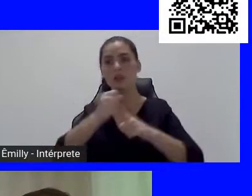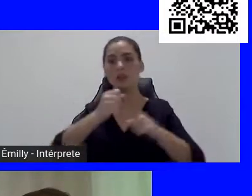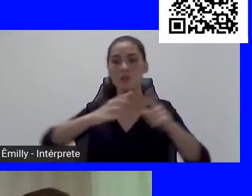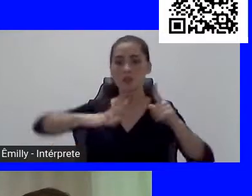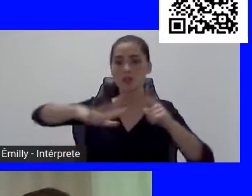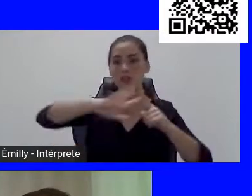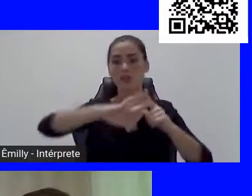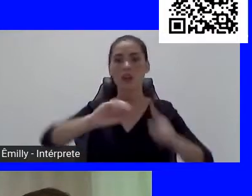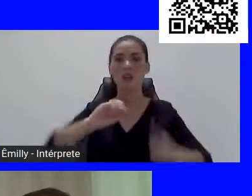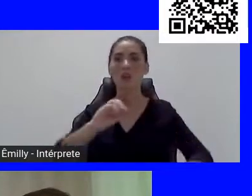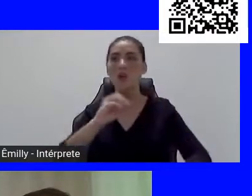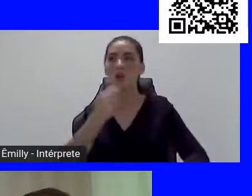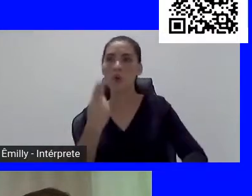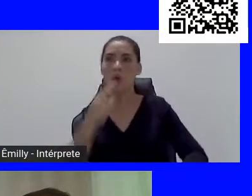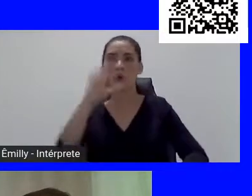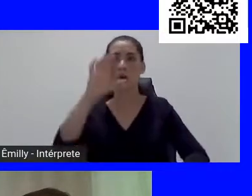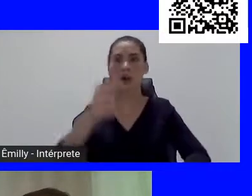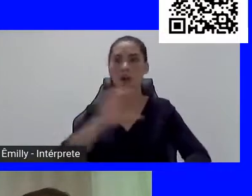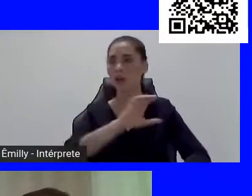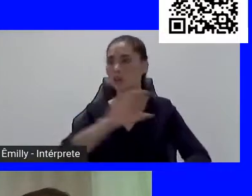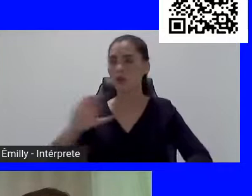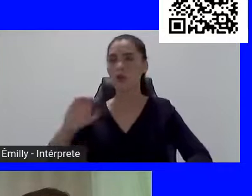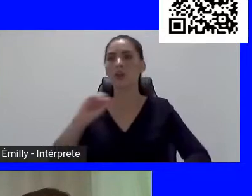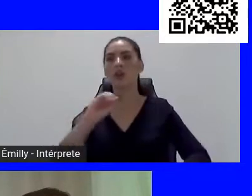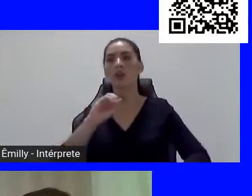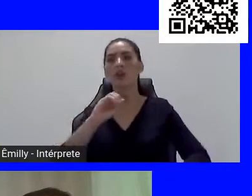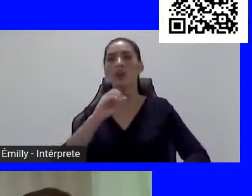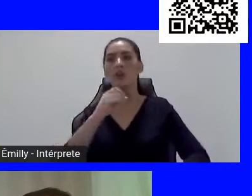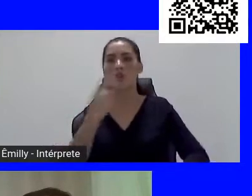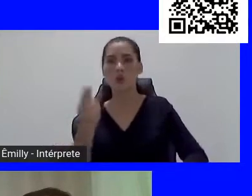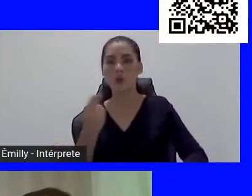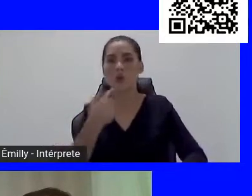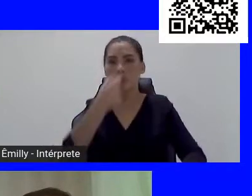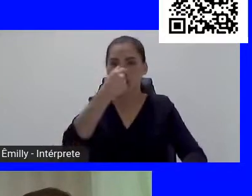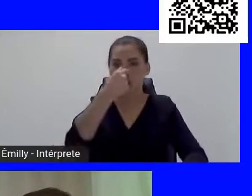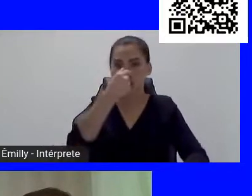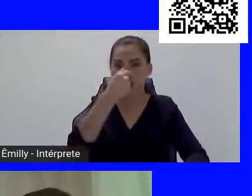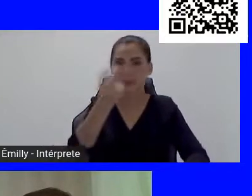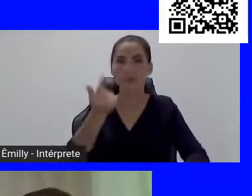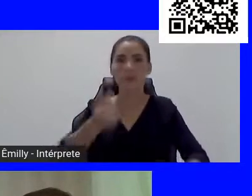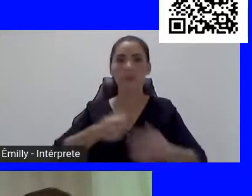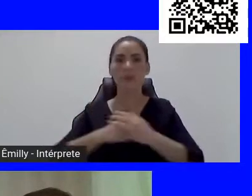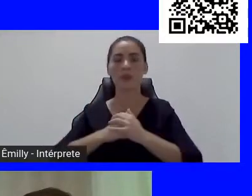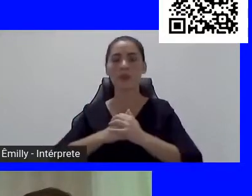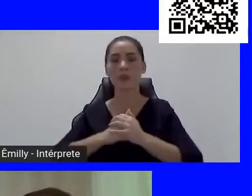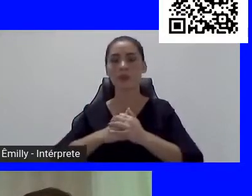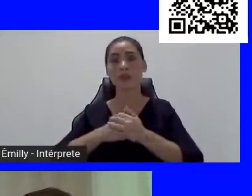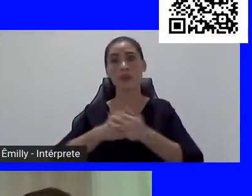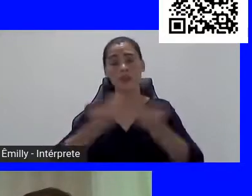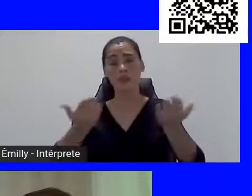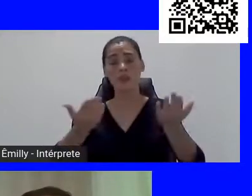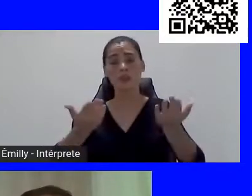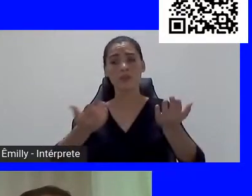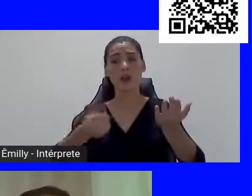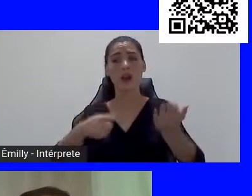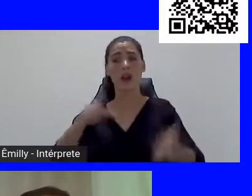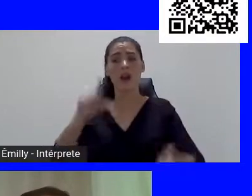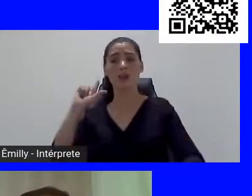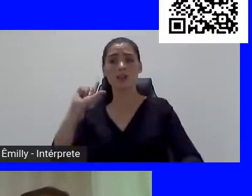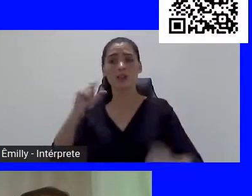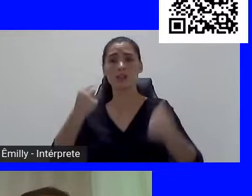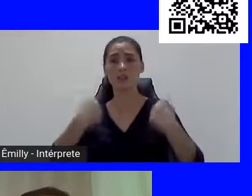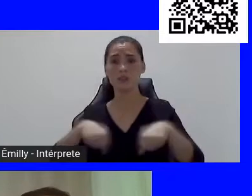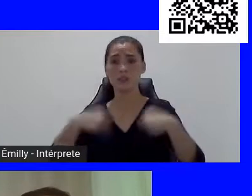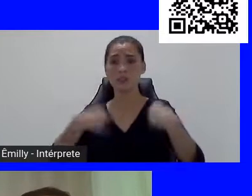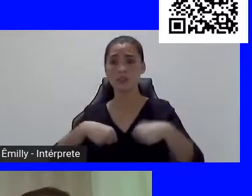evangélica, portanto, ela é conservadora e é essa cara da população brasileira. Então, sem ouvir as pessoas em relação a isso, não é o presidente da República que vai